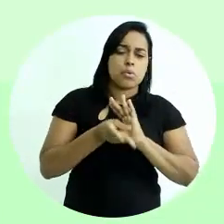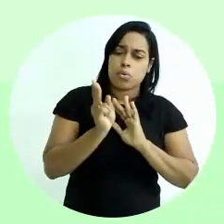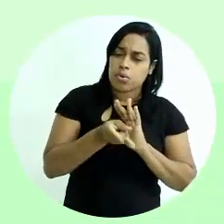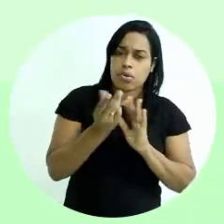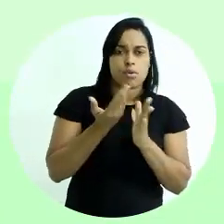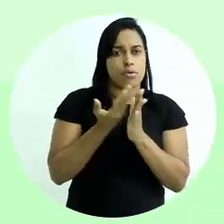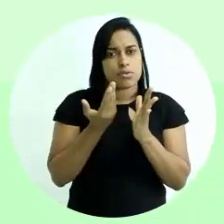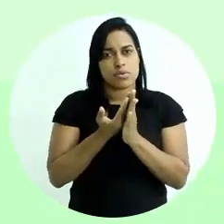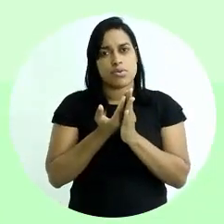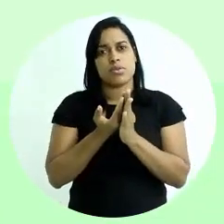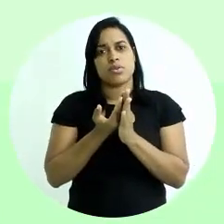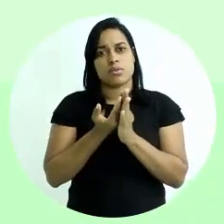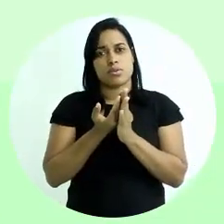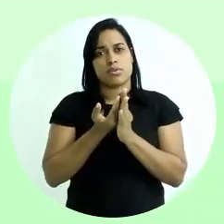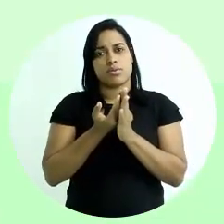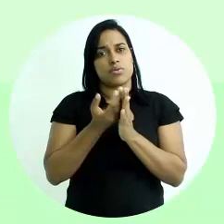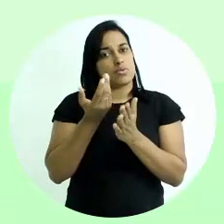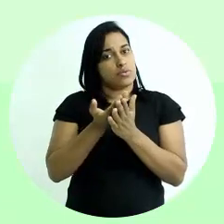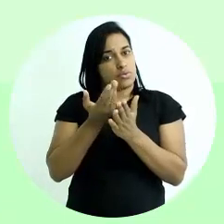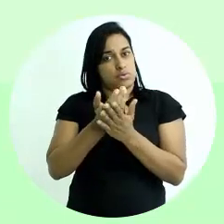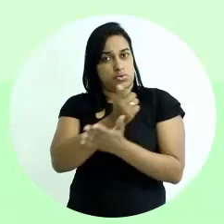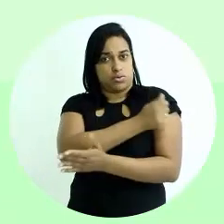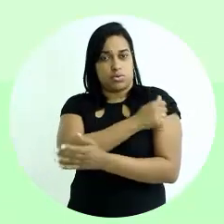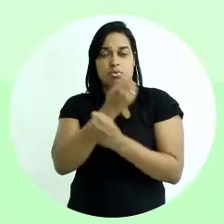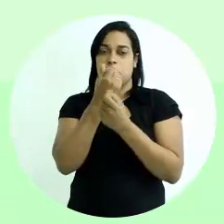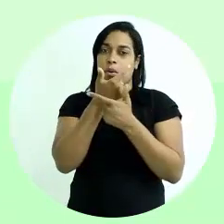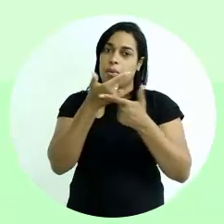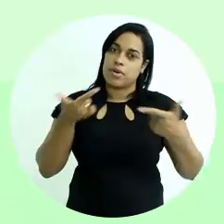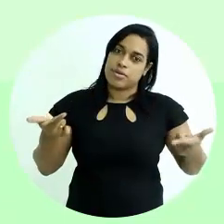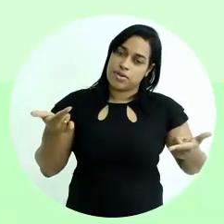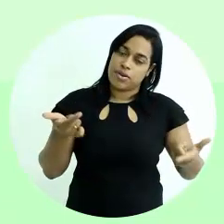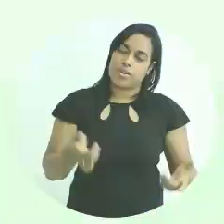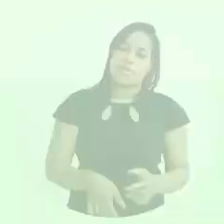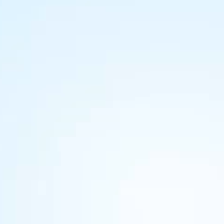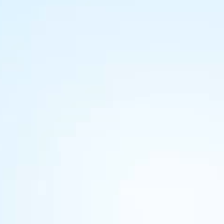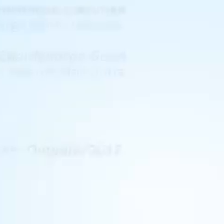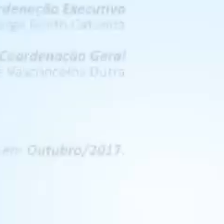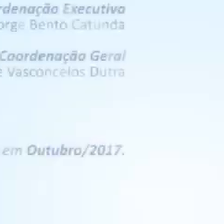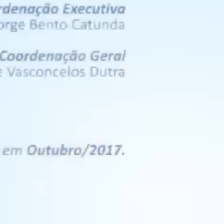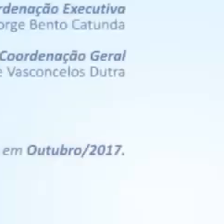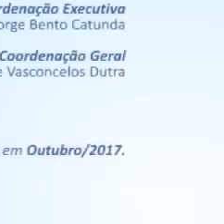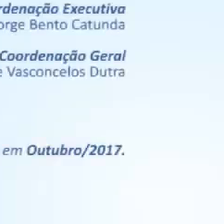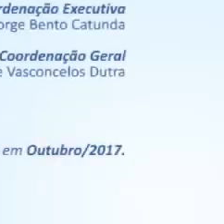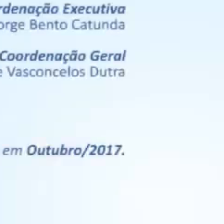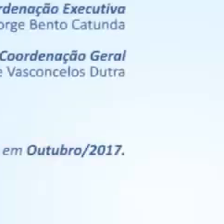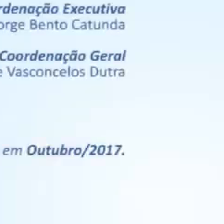continuem firmes e fortes nos seus estudos boa sorte